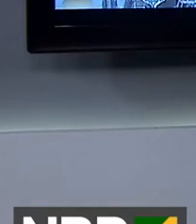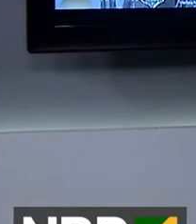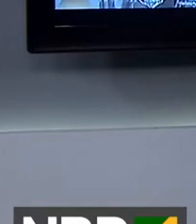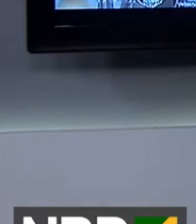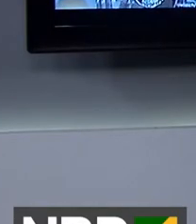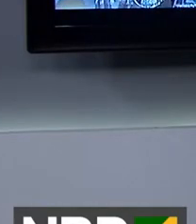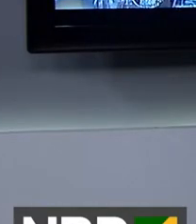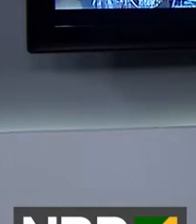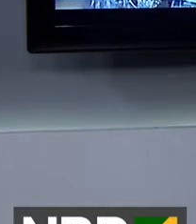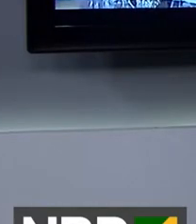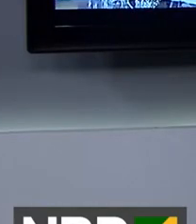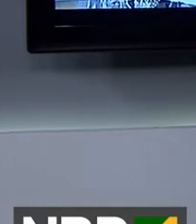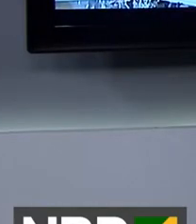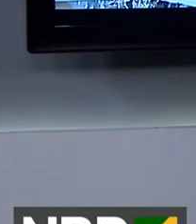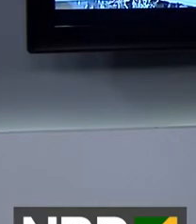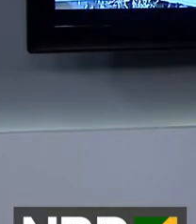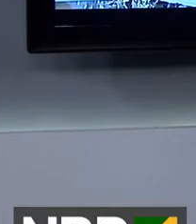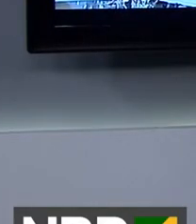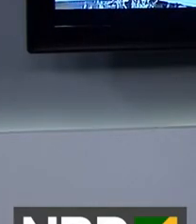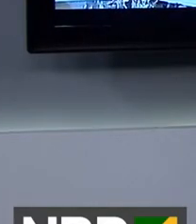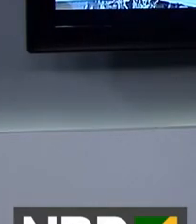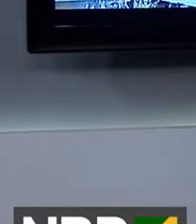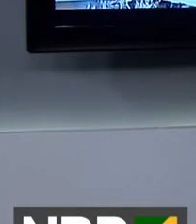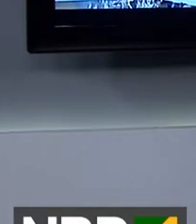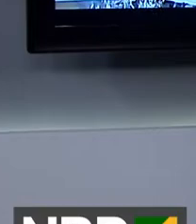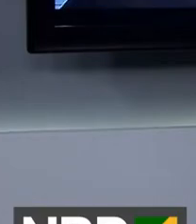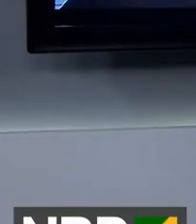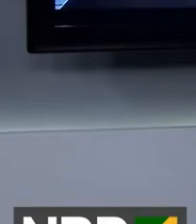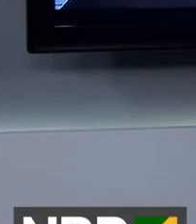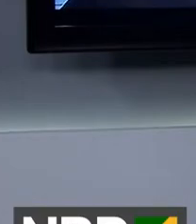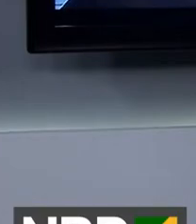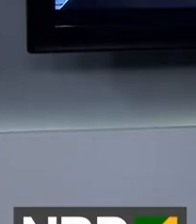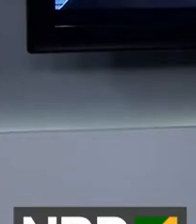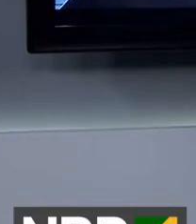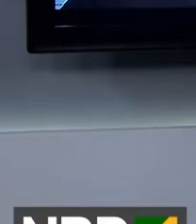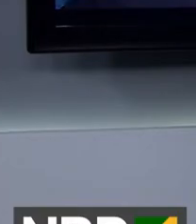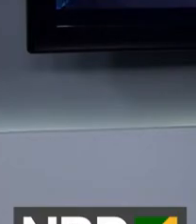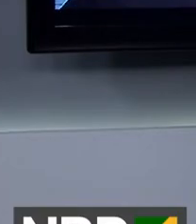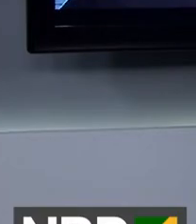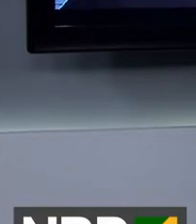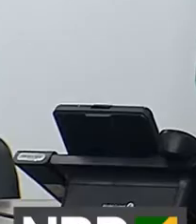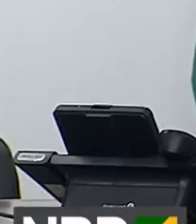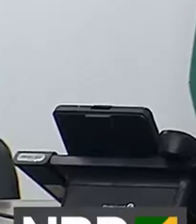reúne com líderes da base aliada da câmara dos deputados vamos acompanhar